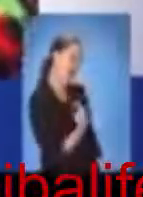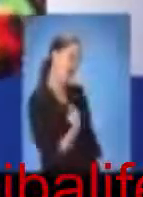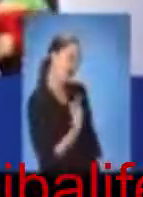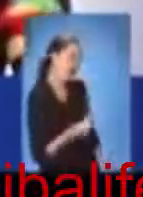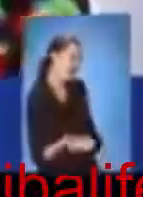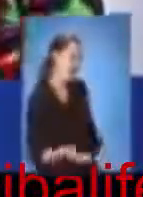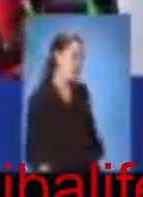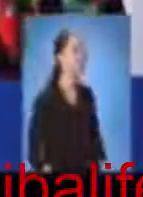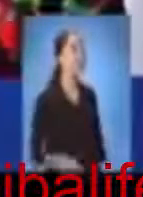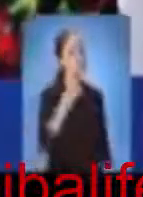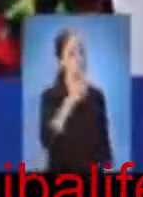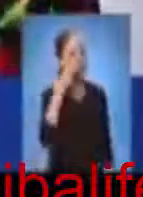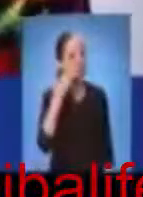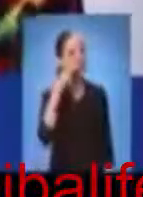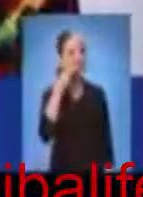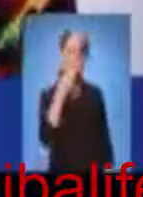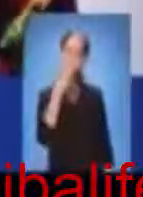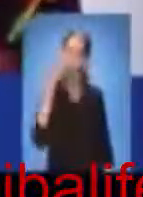seus olhos.